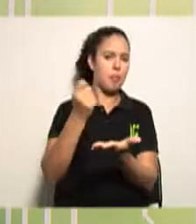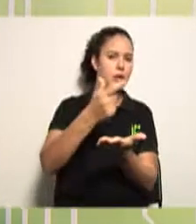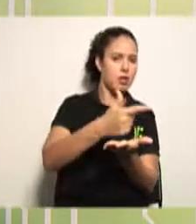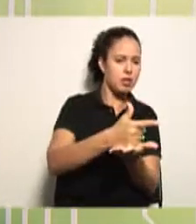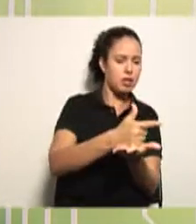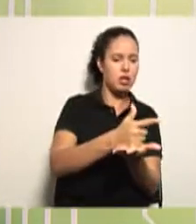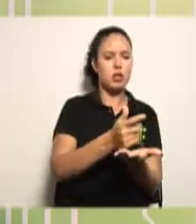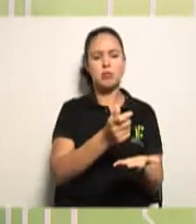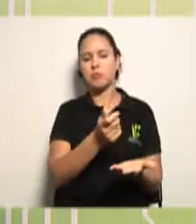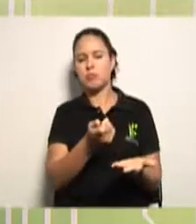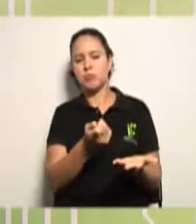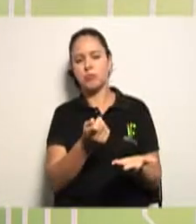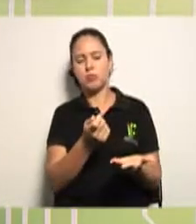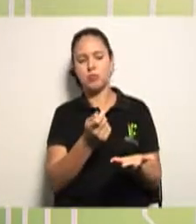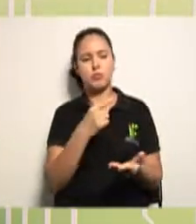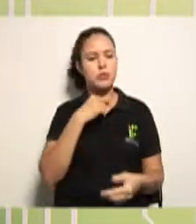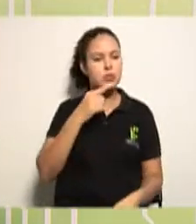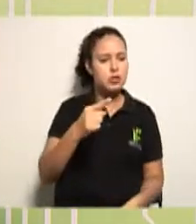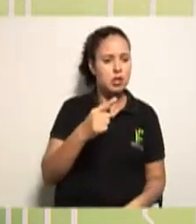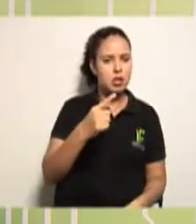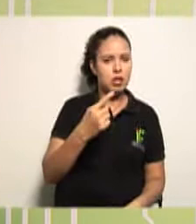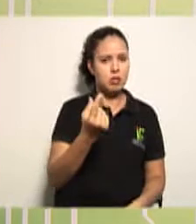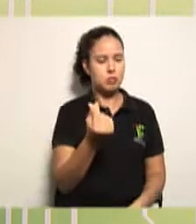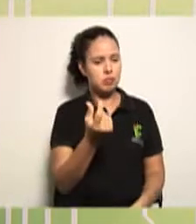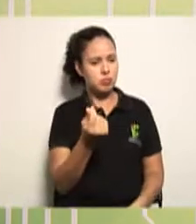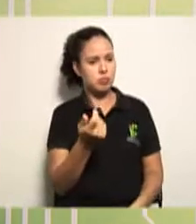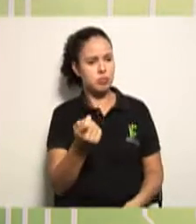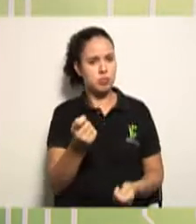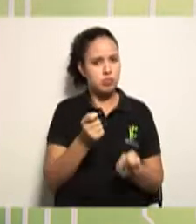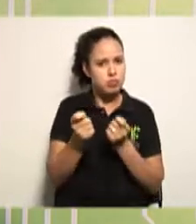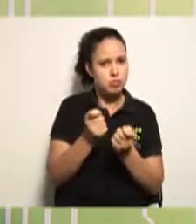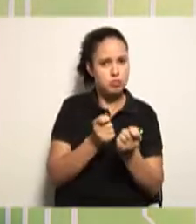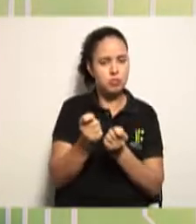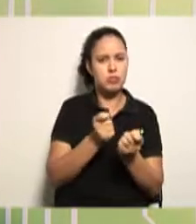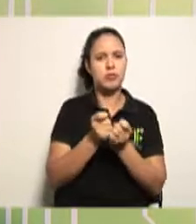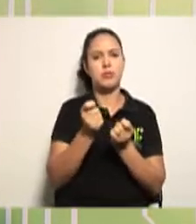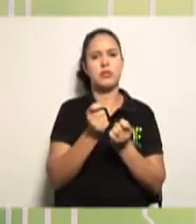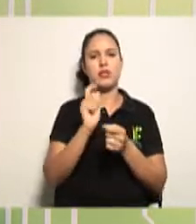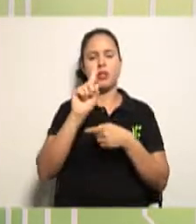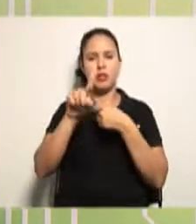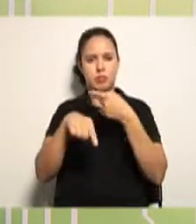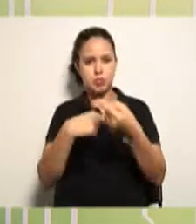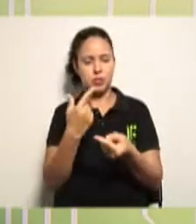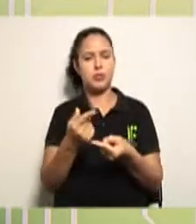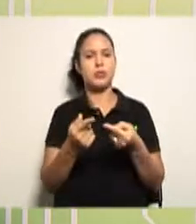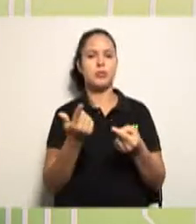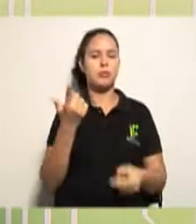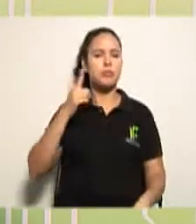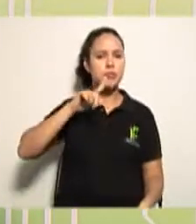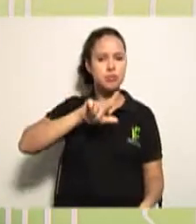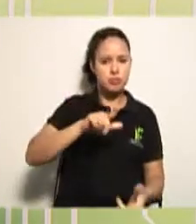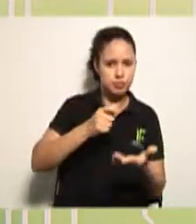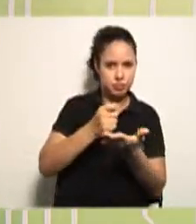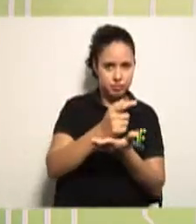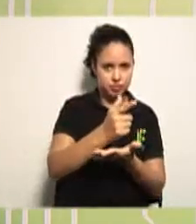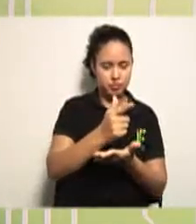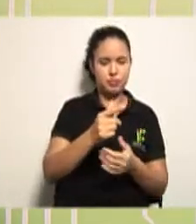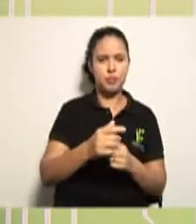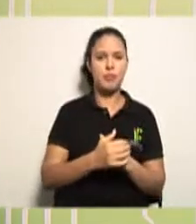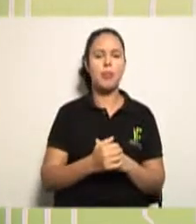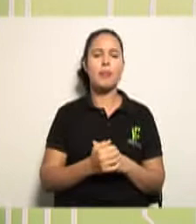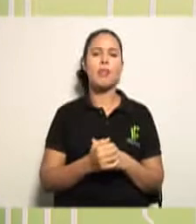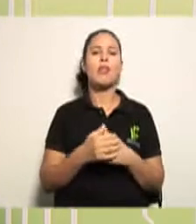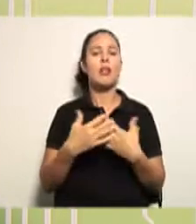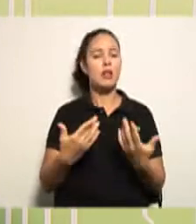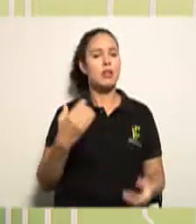aquilo que eu quero ainda, eu vou economizar, eu vou poupar esse dinheiro para que eu possa comprar mais. Por isso que eu